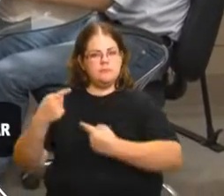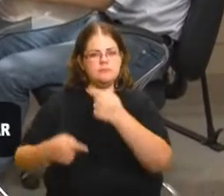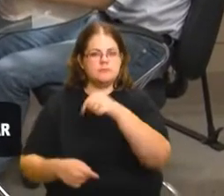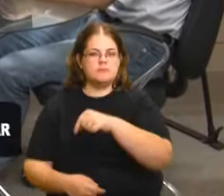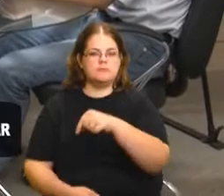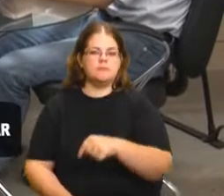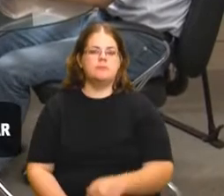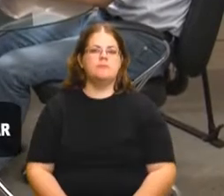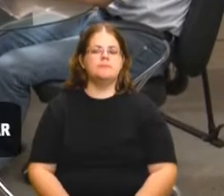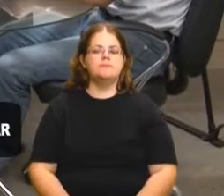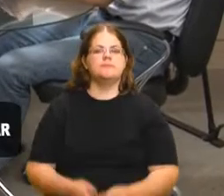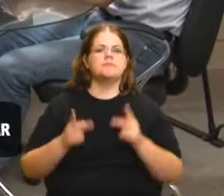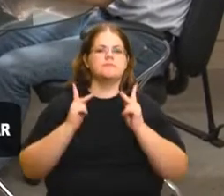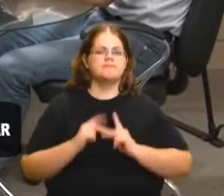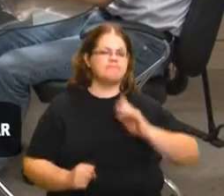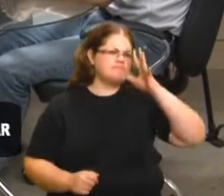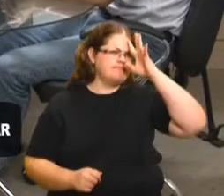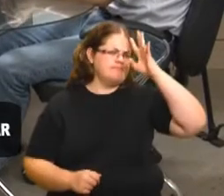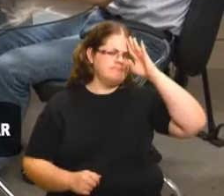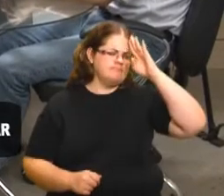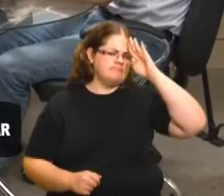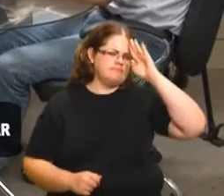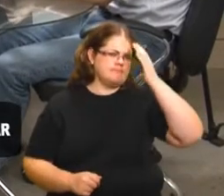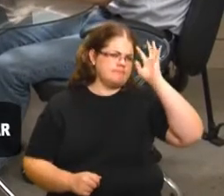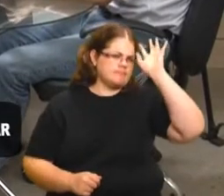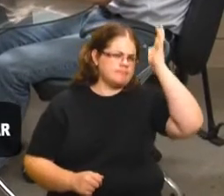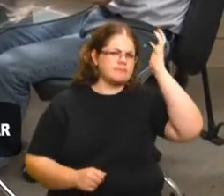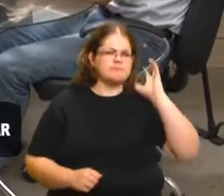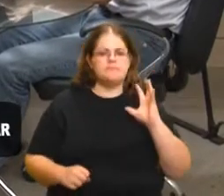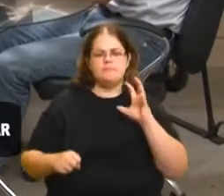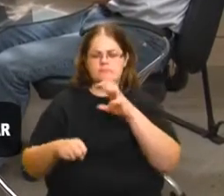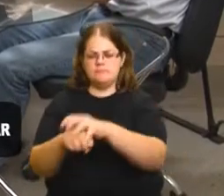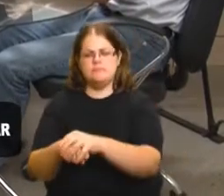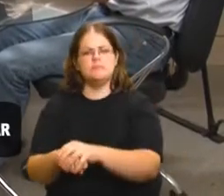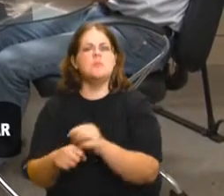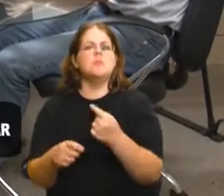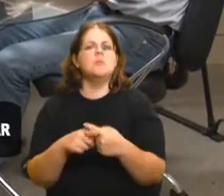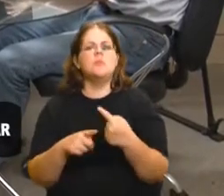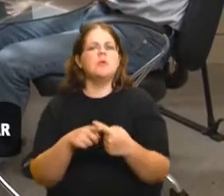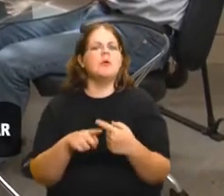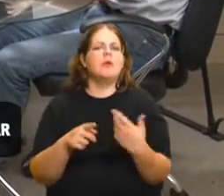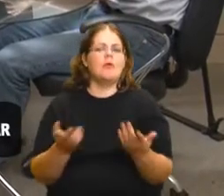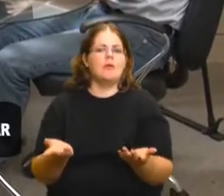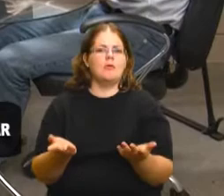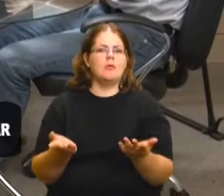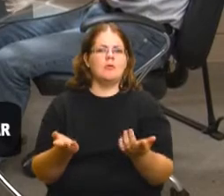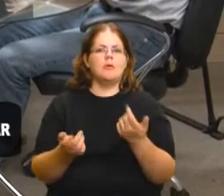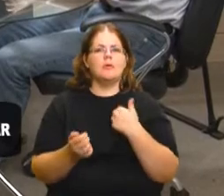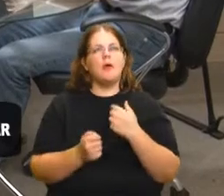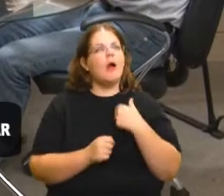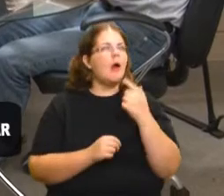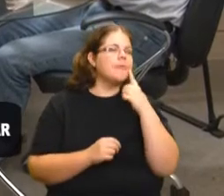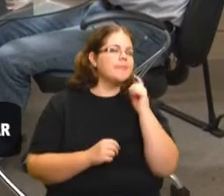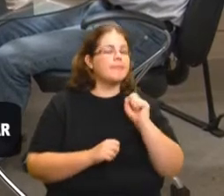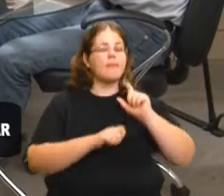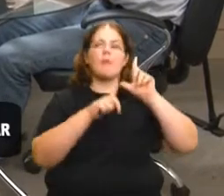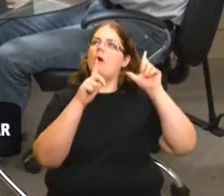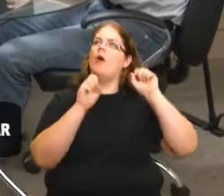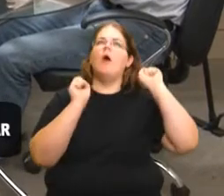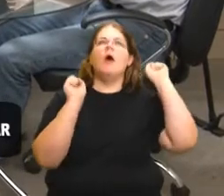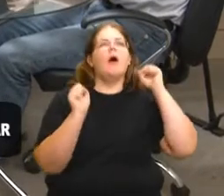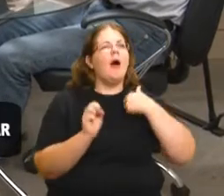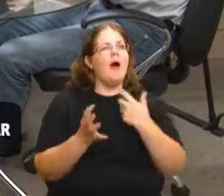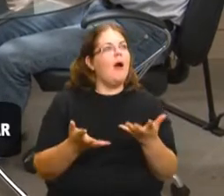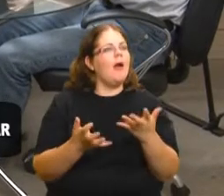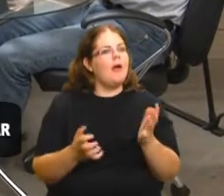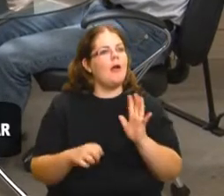casa. Os militares resolveram tomar a atitude de vou tomar o país por conta, resolveram assim, olha, acordar um dia e disseram, ó,